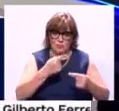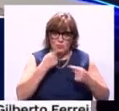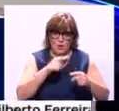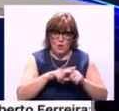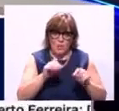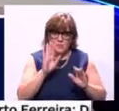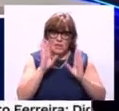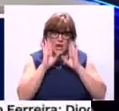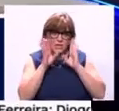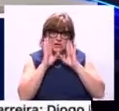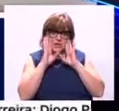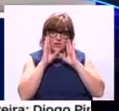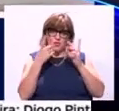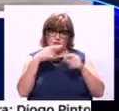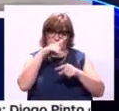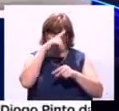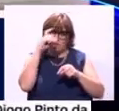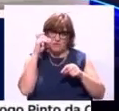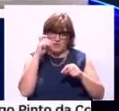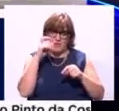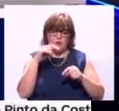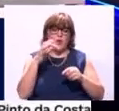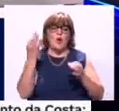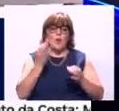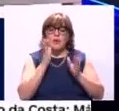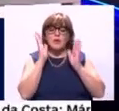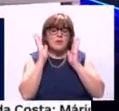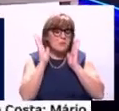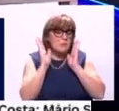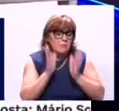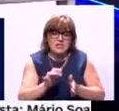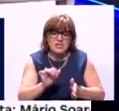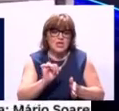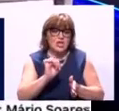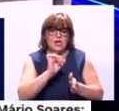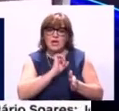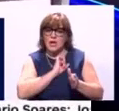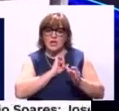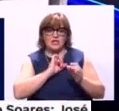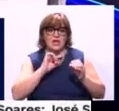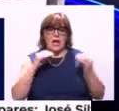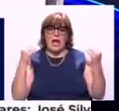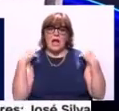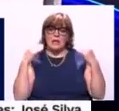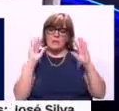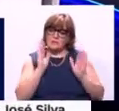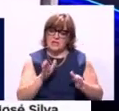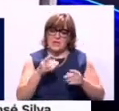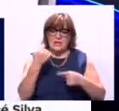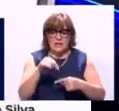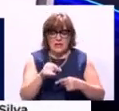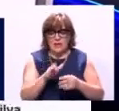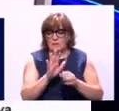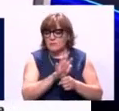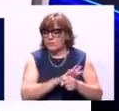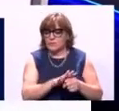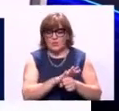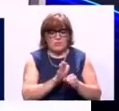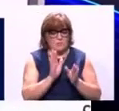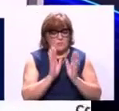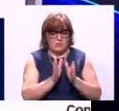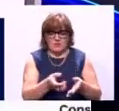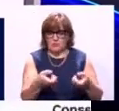estar atentos. Hoje é uma dificuldade. Mas o Porto tem que balizar os nossos atletas. Repare, e tem que haver aquela situação